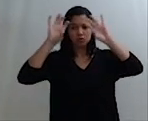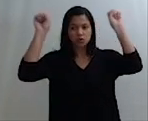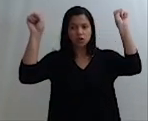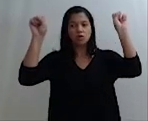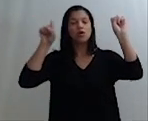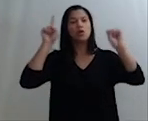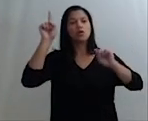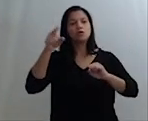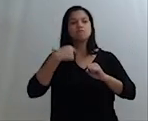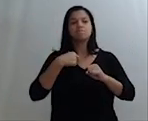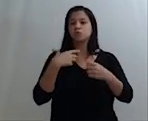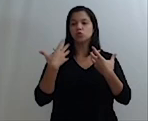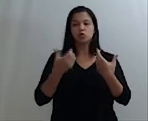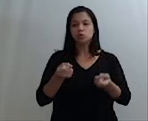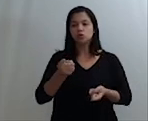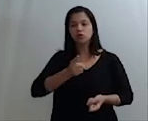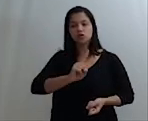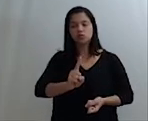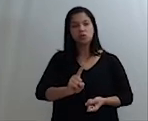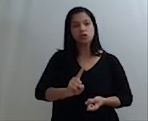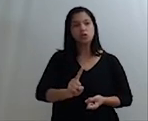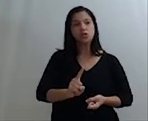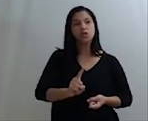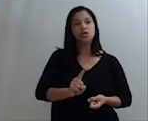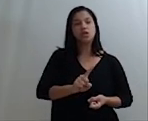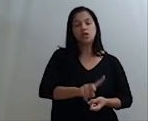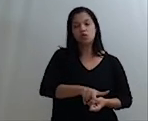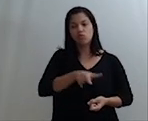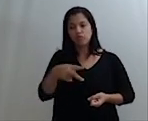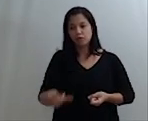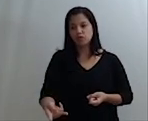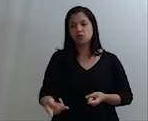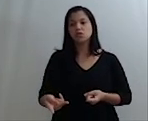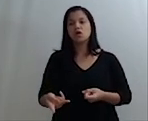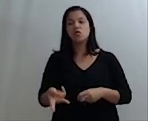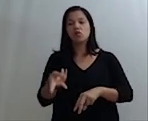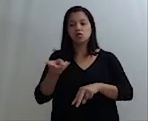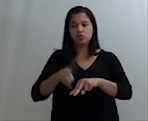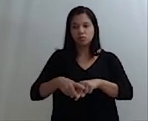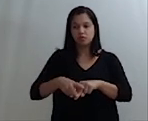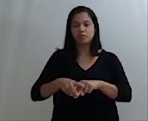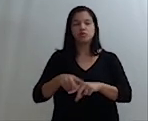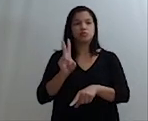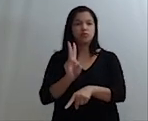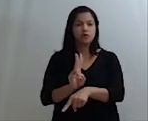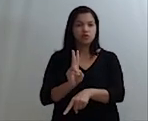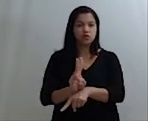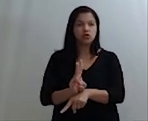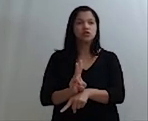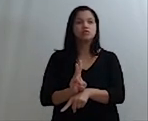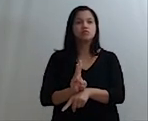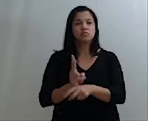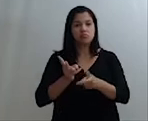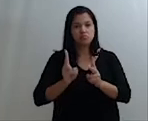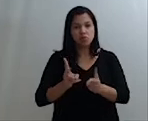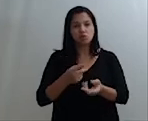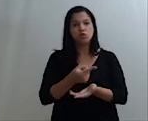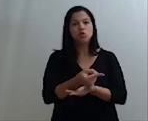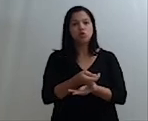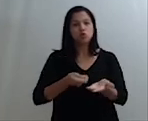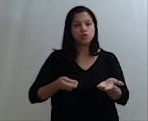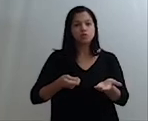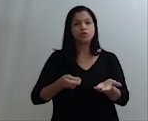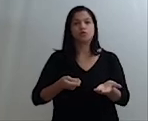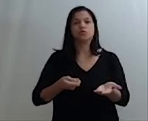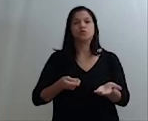não admitir a possib a possibilidade da conversão automática da prisão preventiva de ofício pelo magistrado